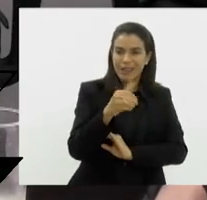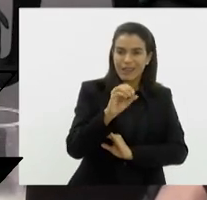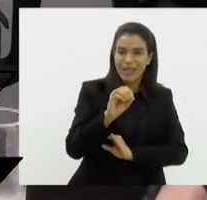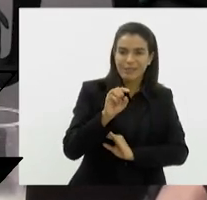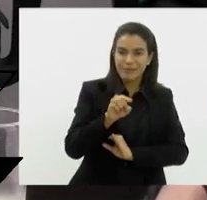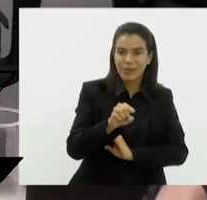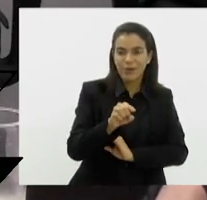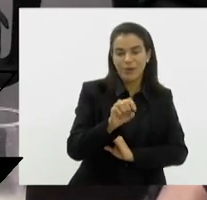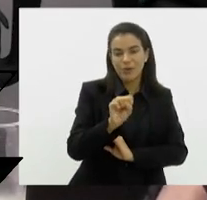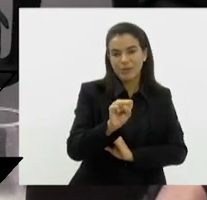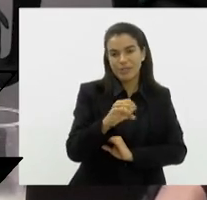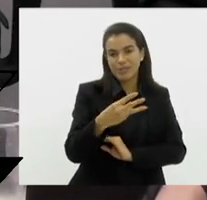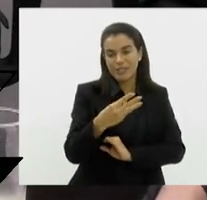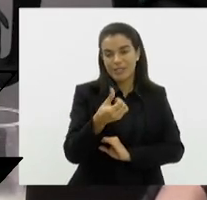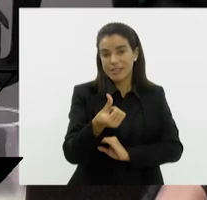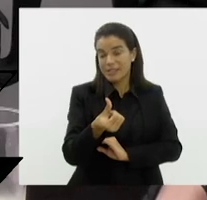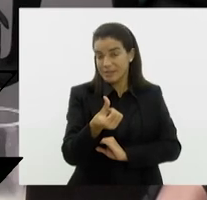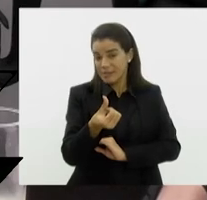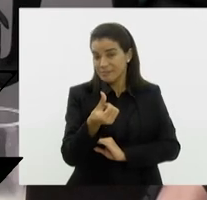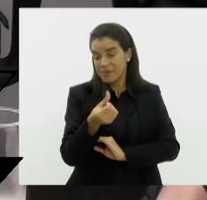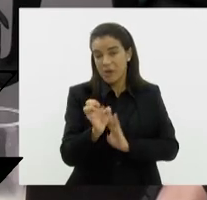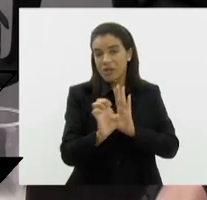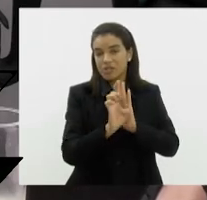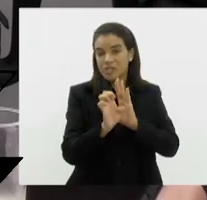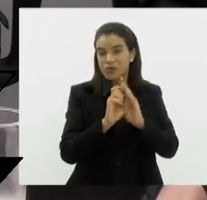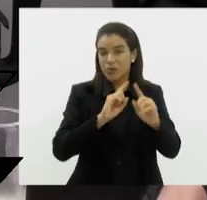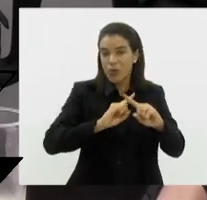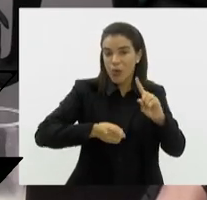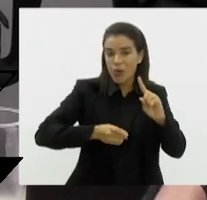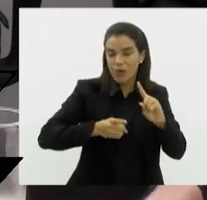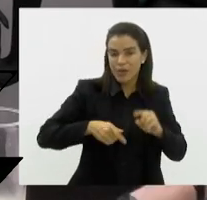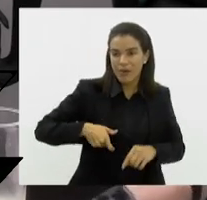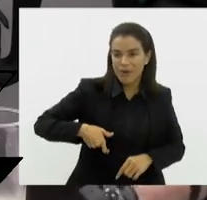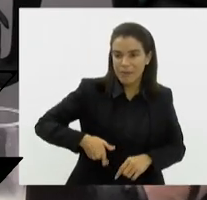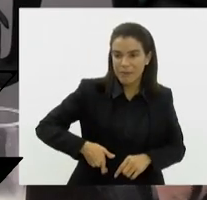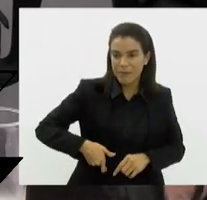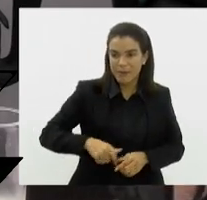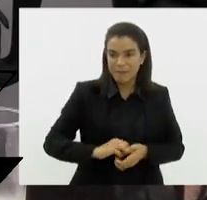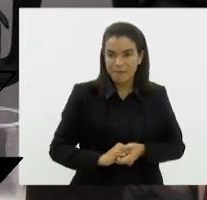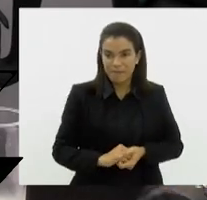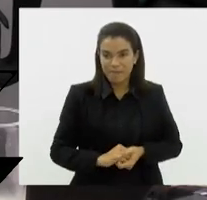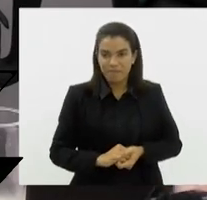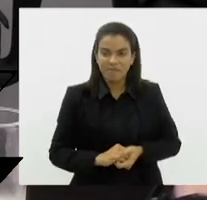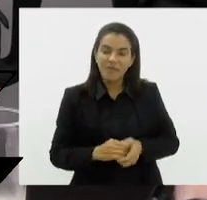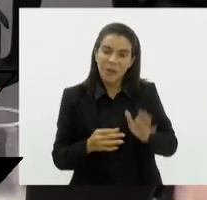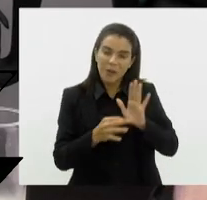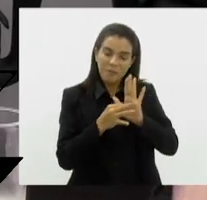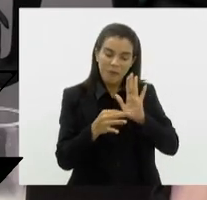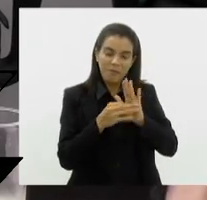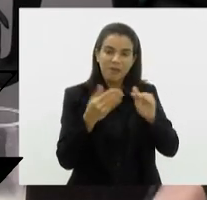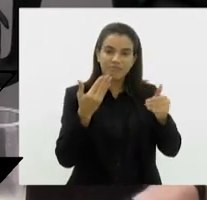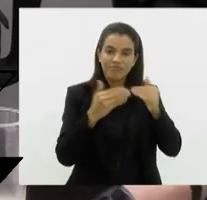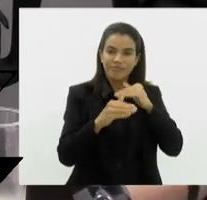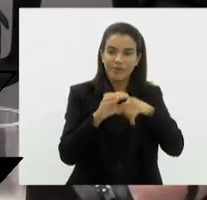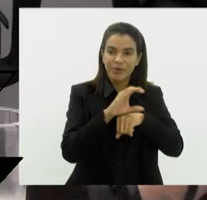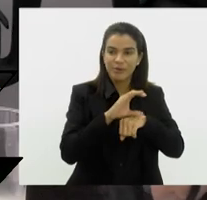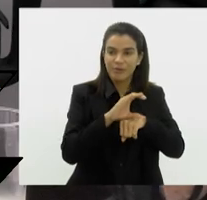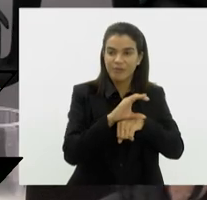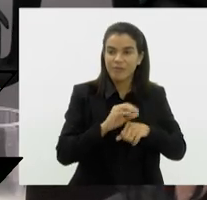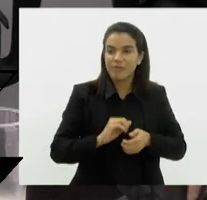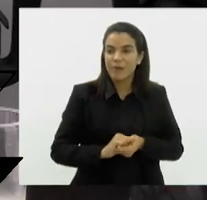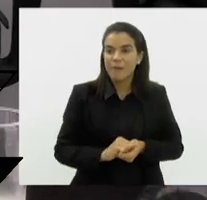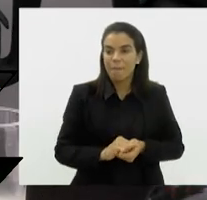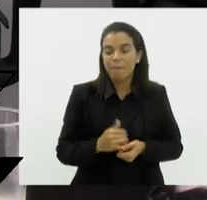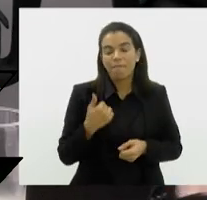10.826, que é uma lei nacional, que é o Estatuto de Desarmamento. Então, esse é o fundamento do parecer pela inconstitucionalidade. Eu para